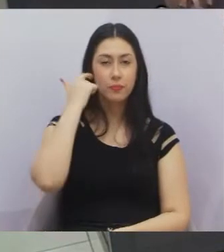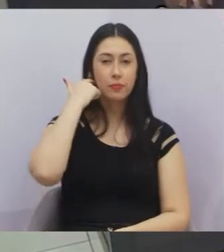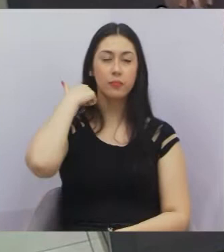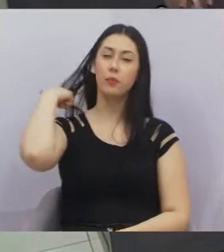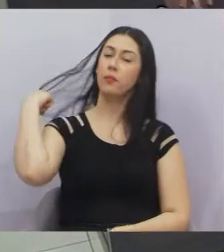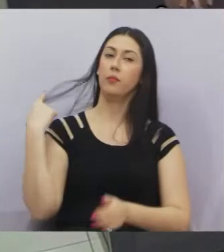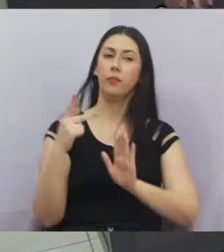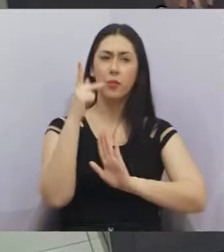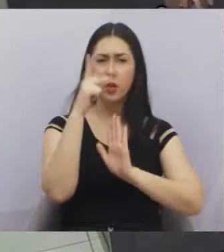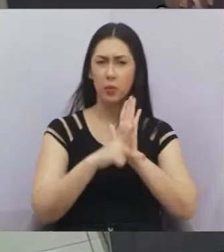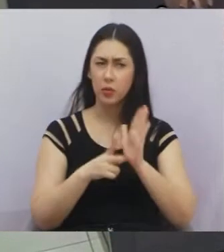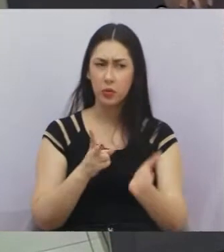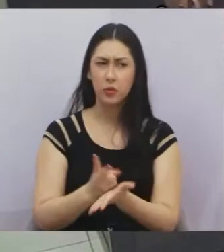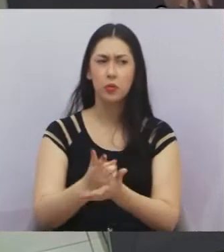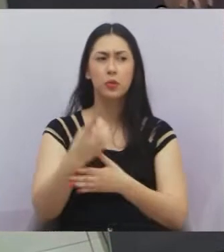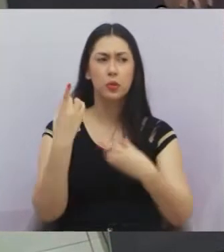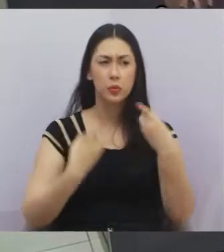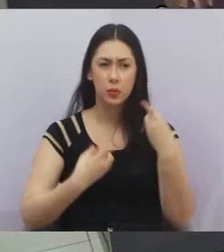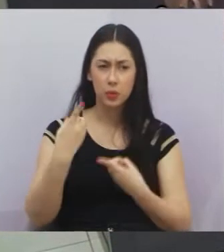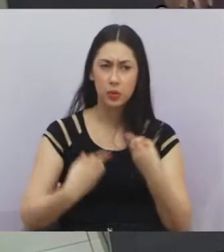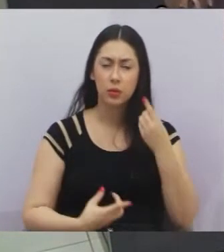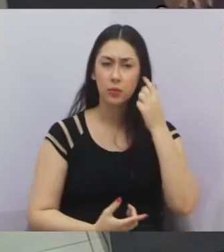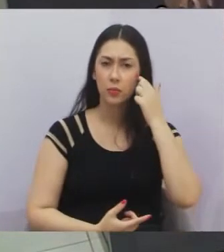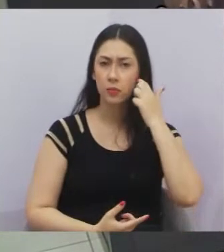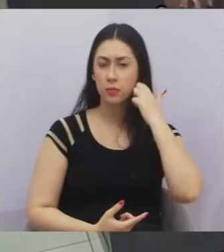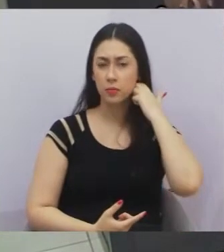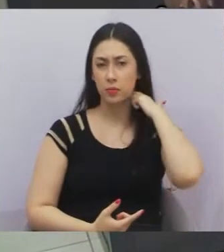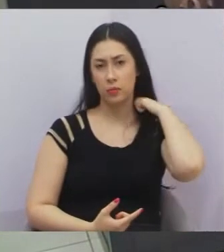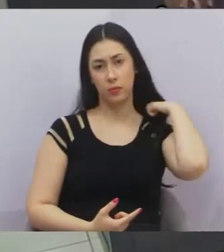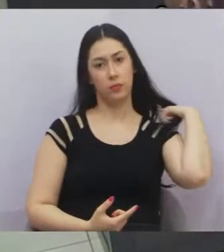O projeto continua em discussão.